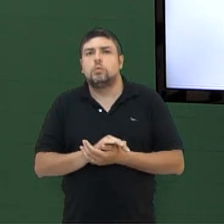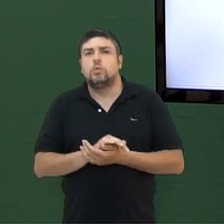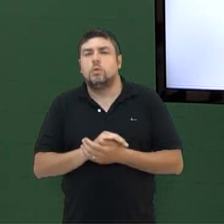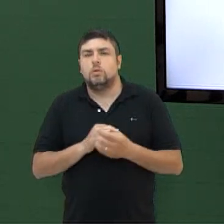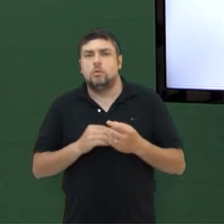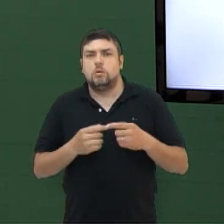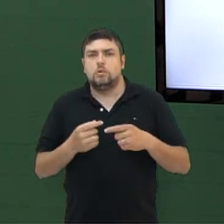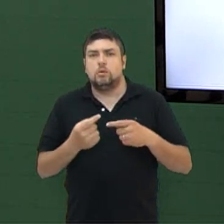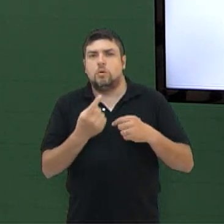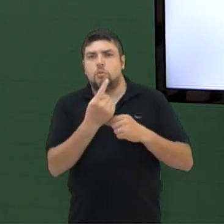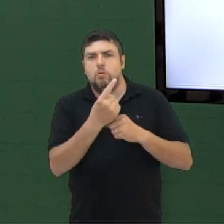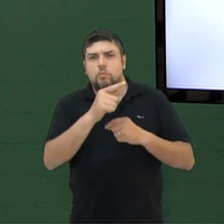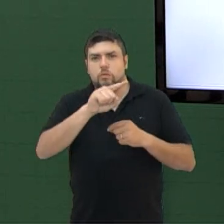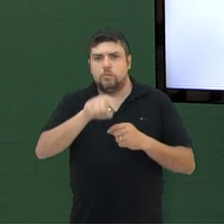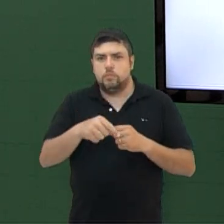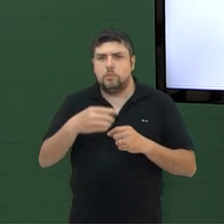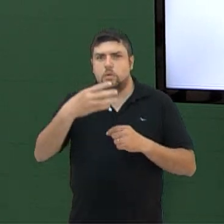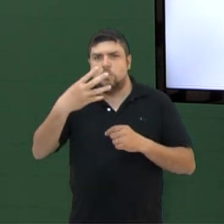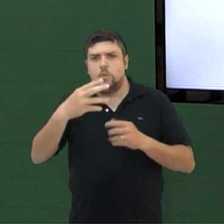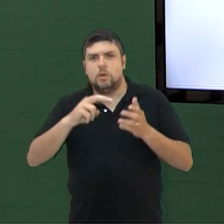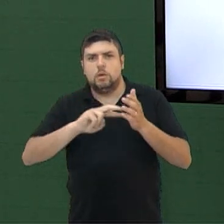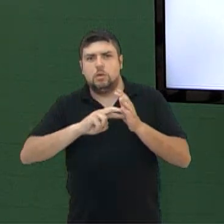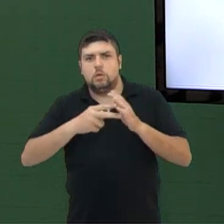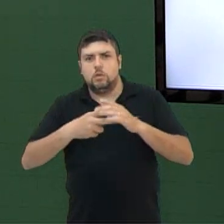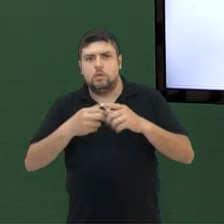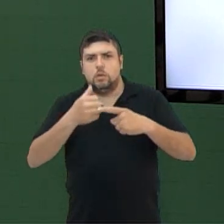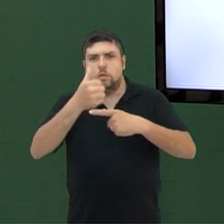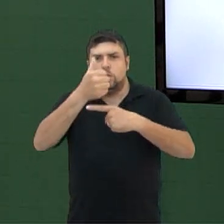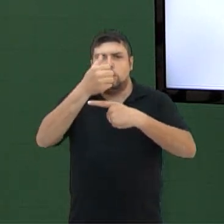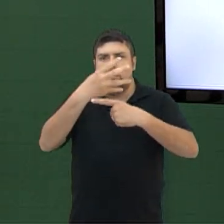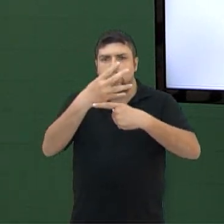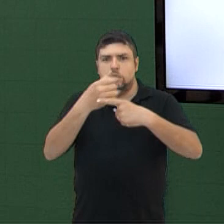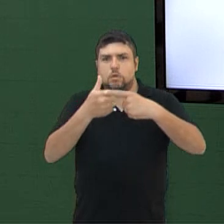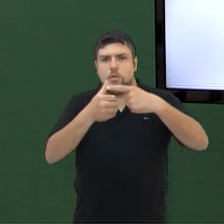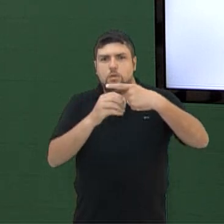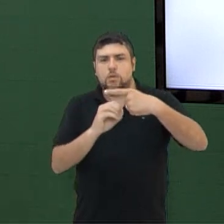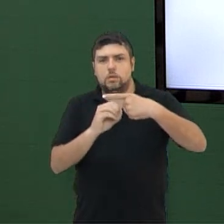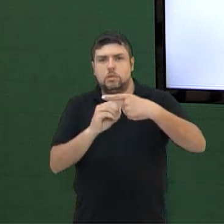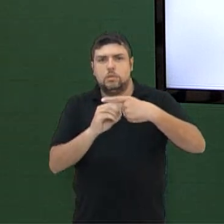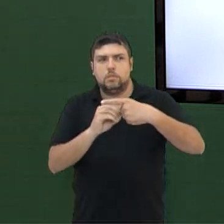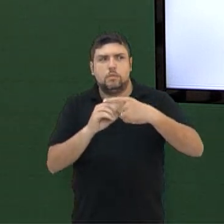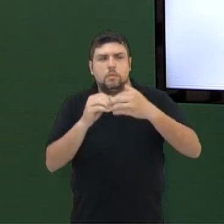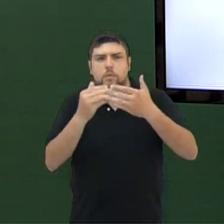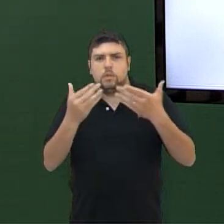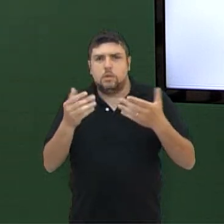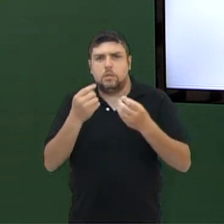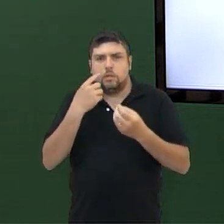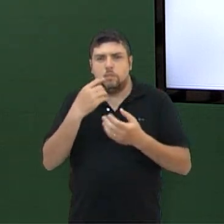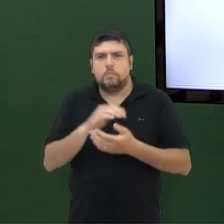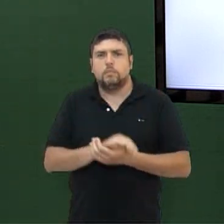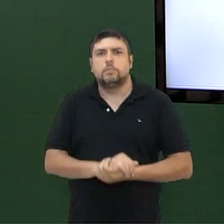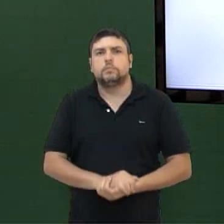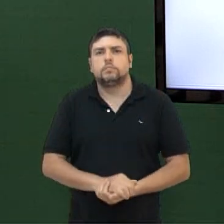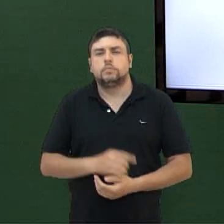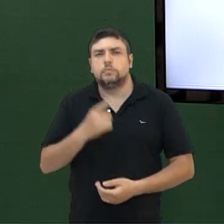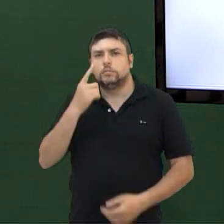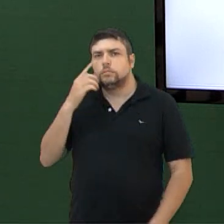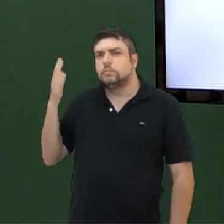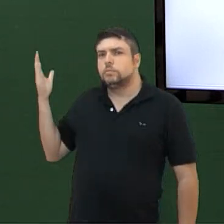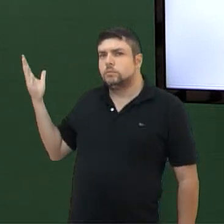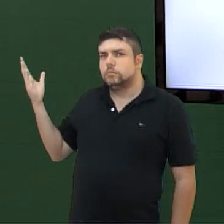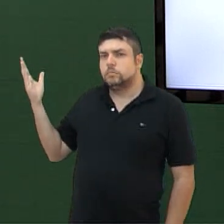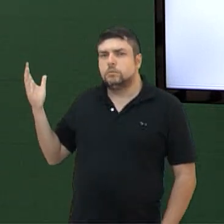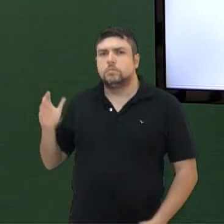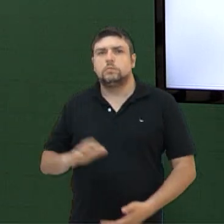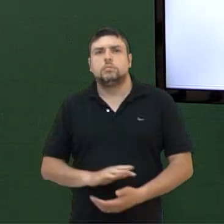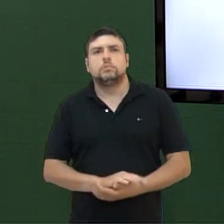1,4 é a mesma coisa que 14 décimos. Menos 1,4 vai ficar menos 14 décimos. 14 divididos por 2